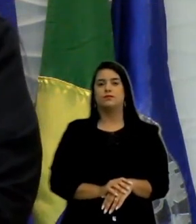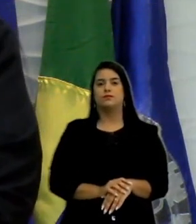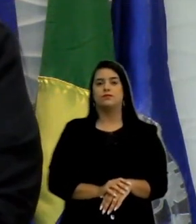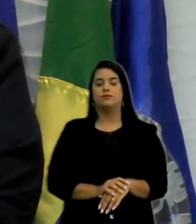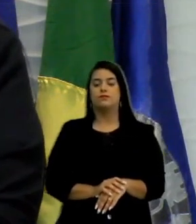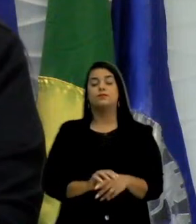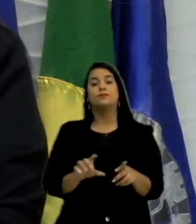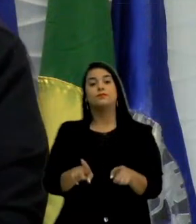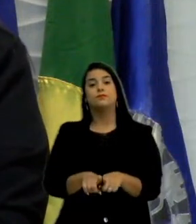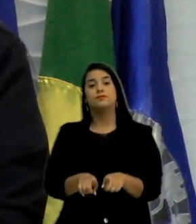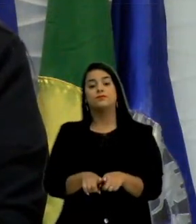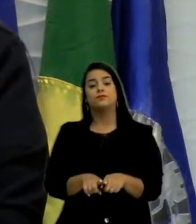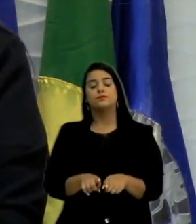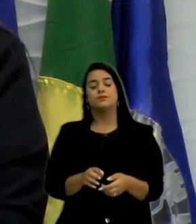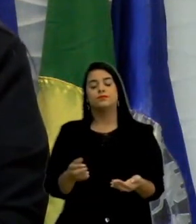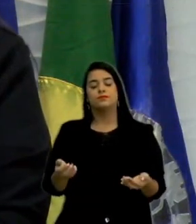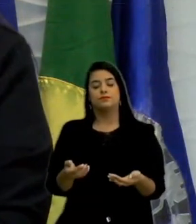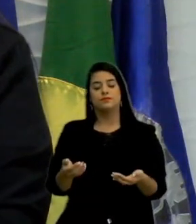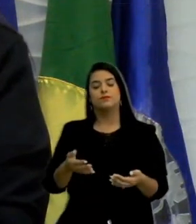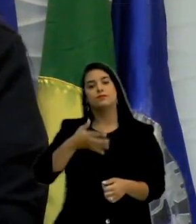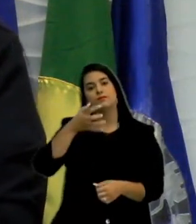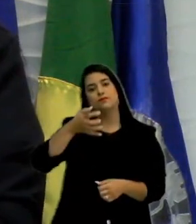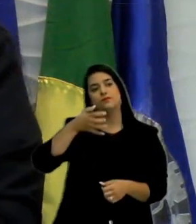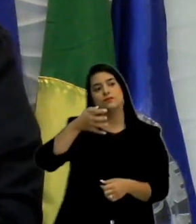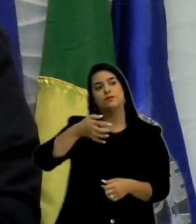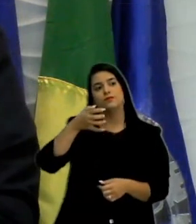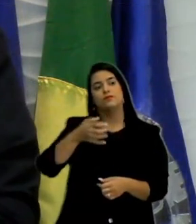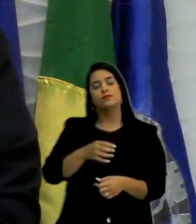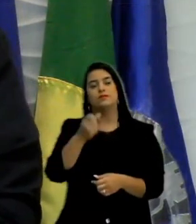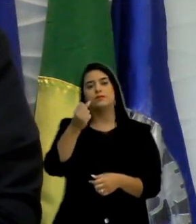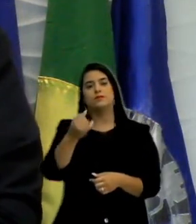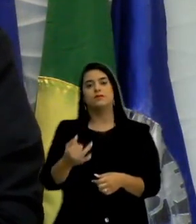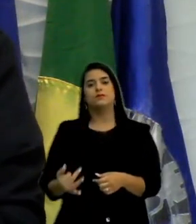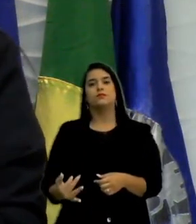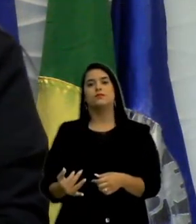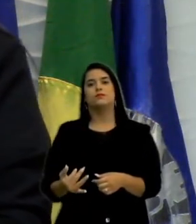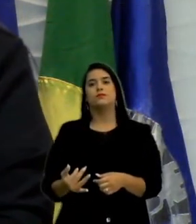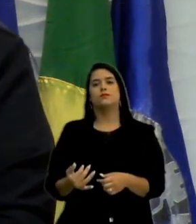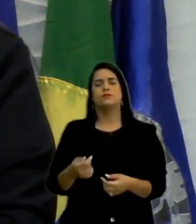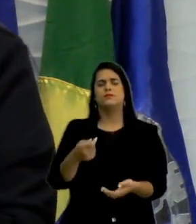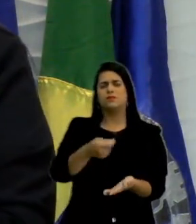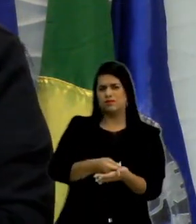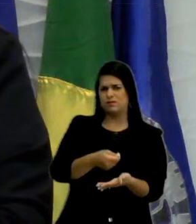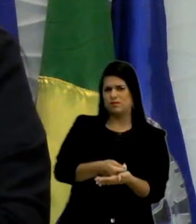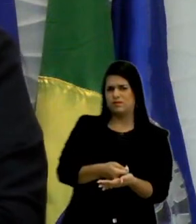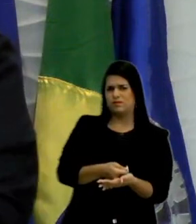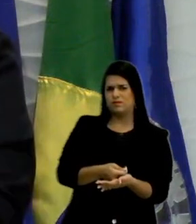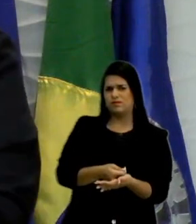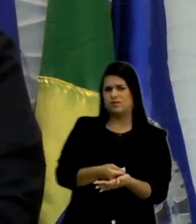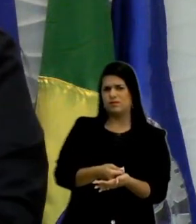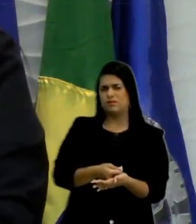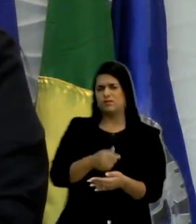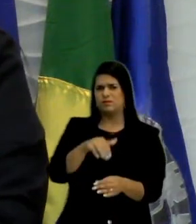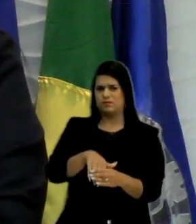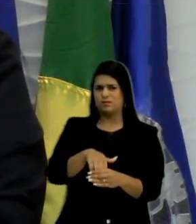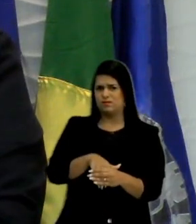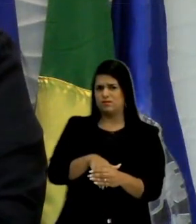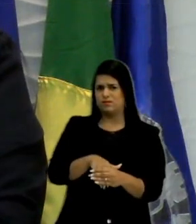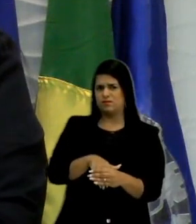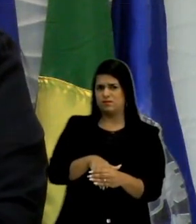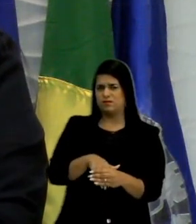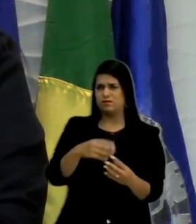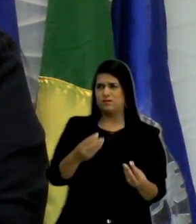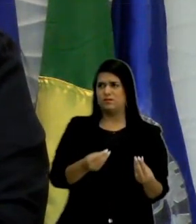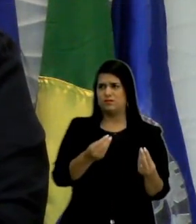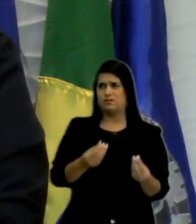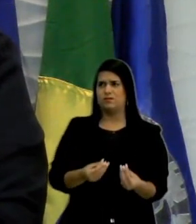Quero também falar aqui. Aí isso é compra de voto. Aí oferecer emprego não é compra de voto,